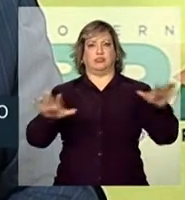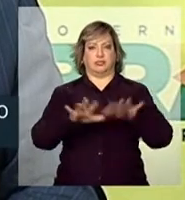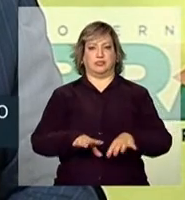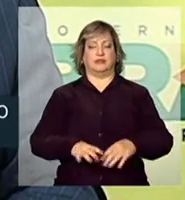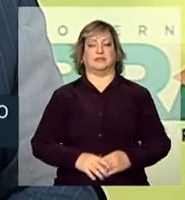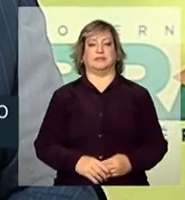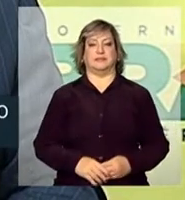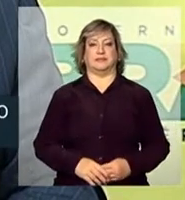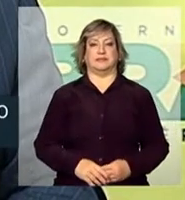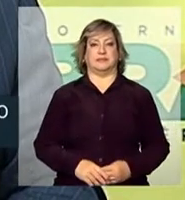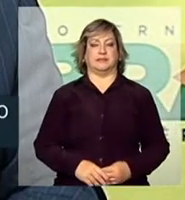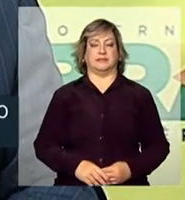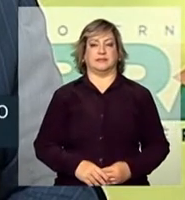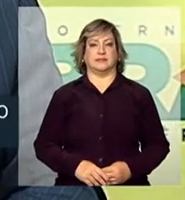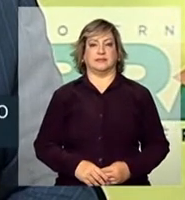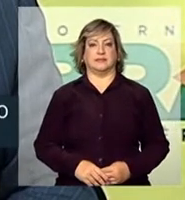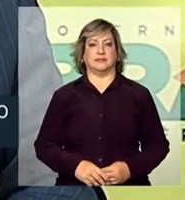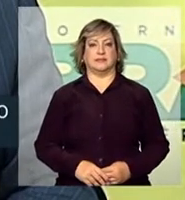a